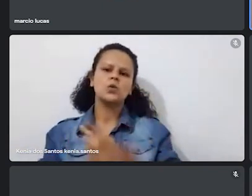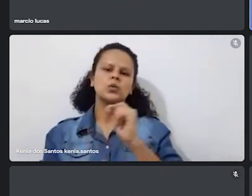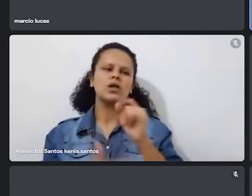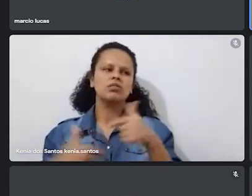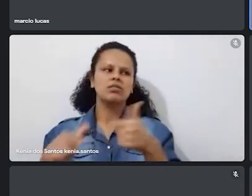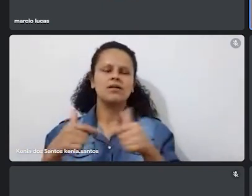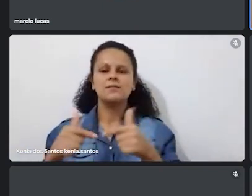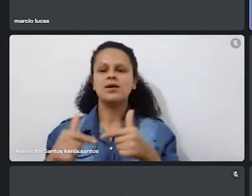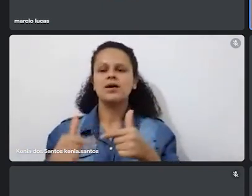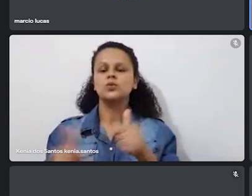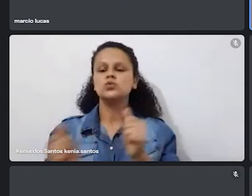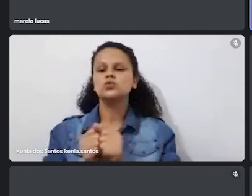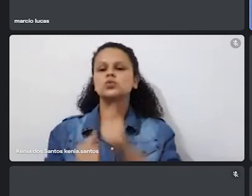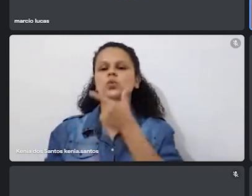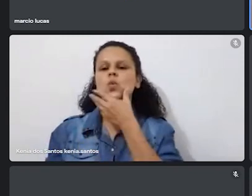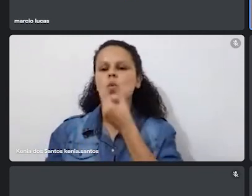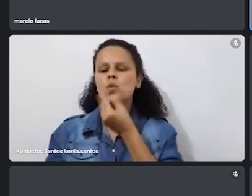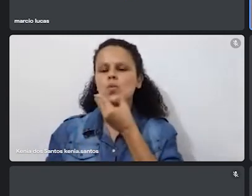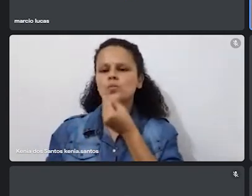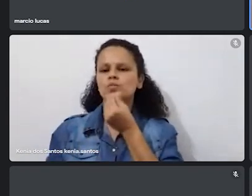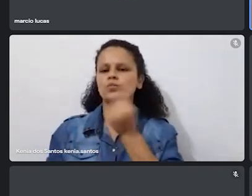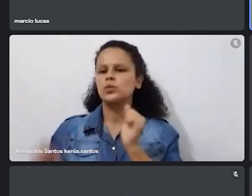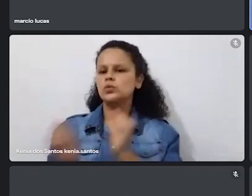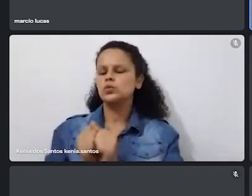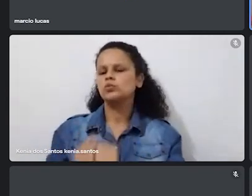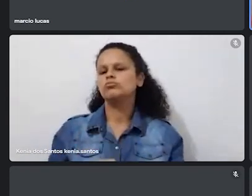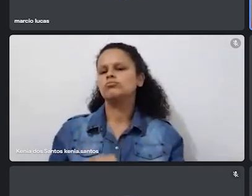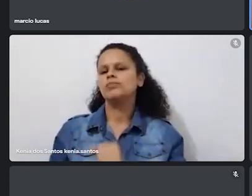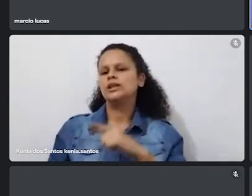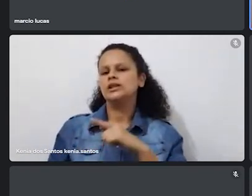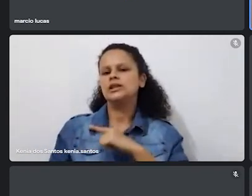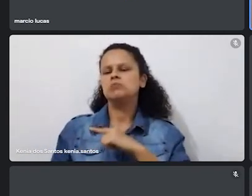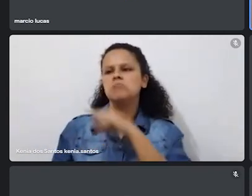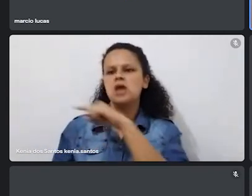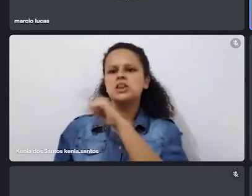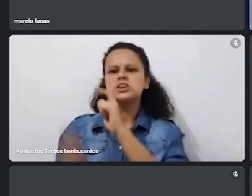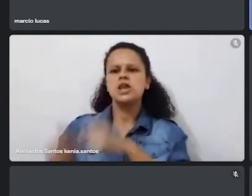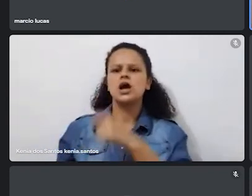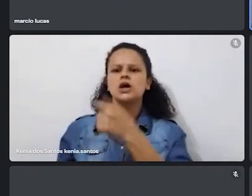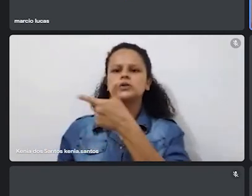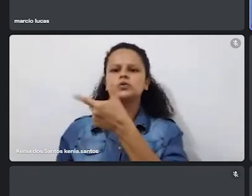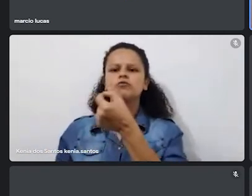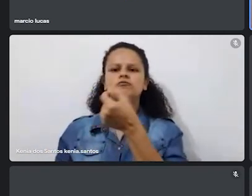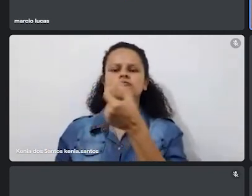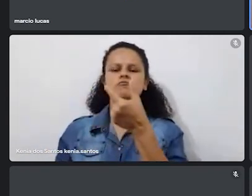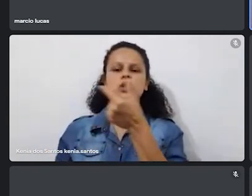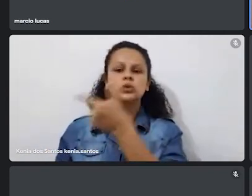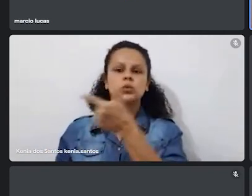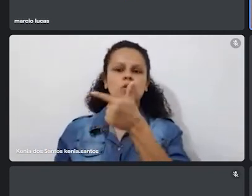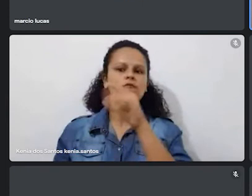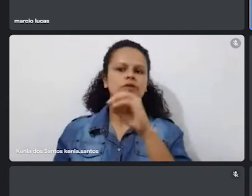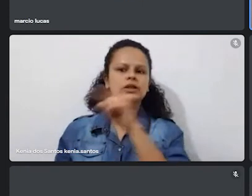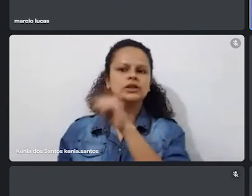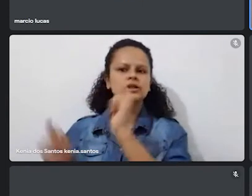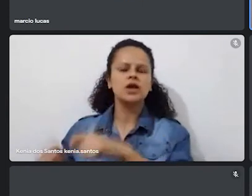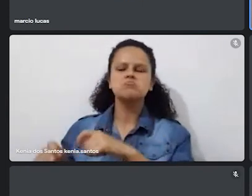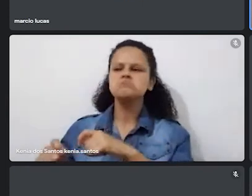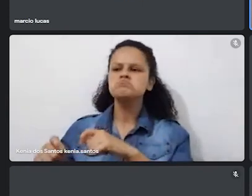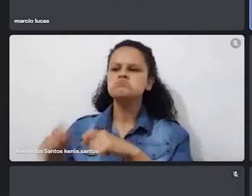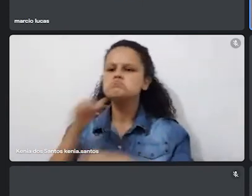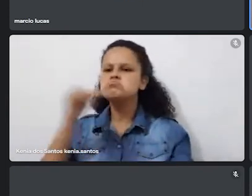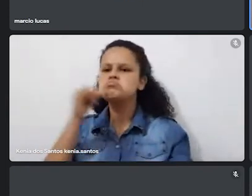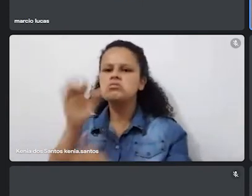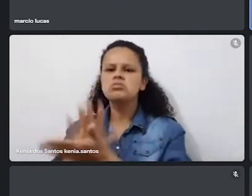um senhor que ele pegava em 220, ele não sentia nada. E teve uma vez